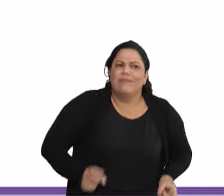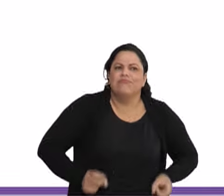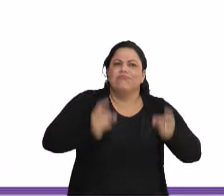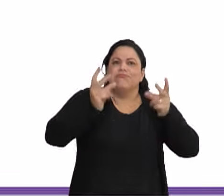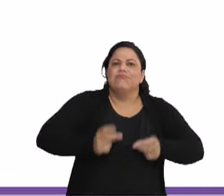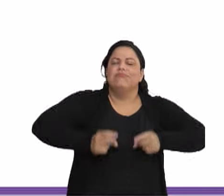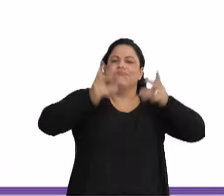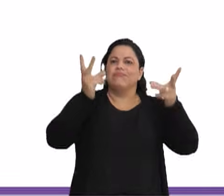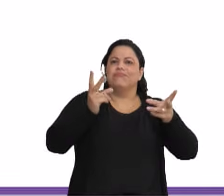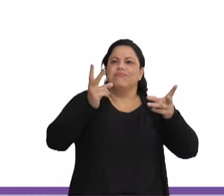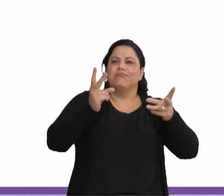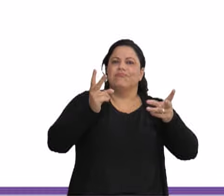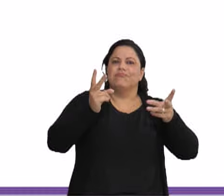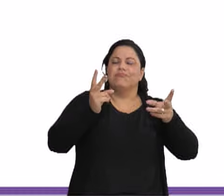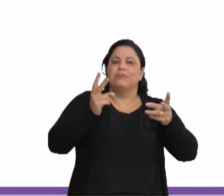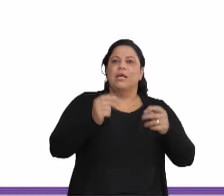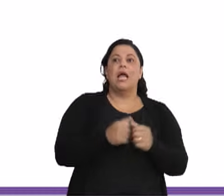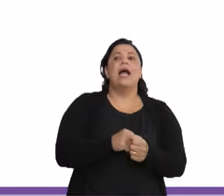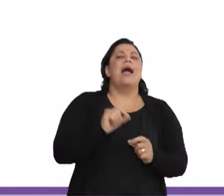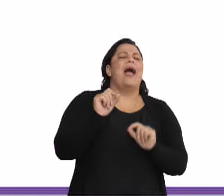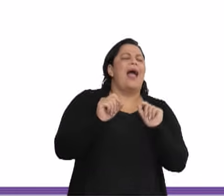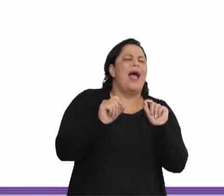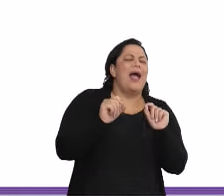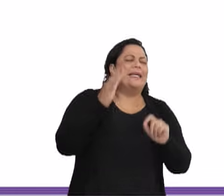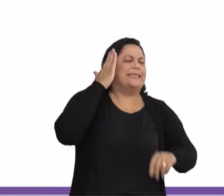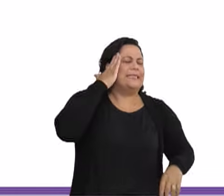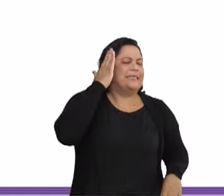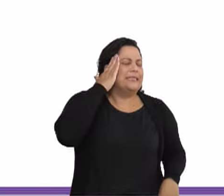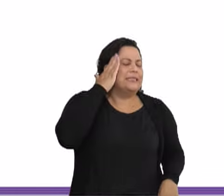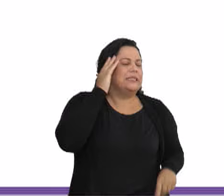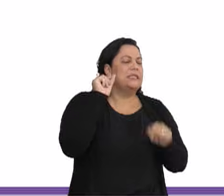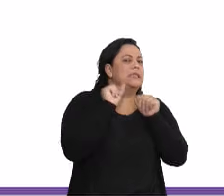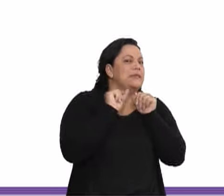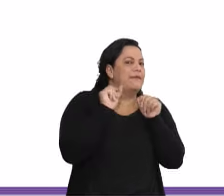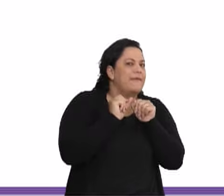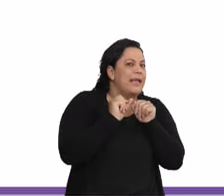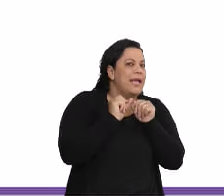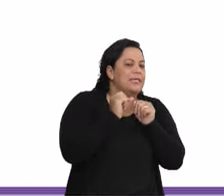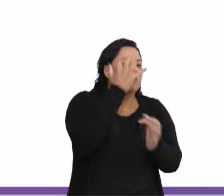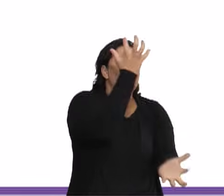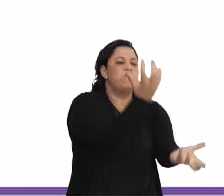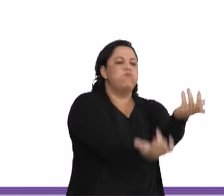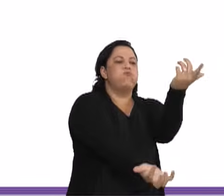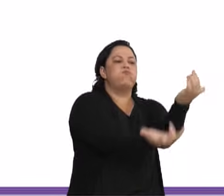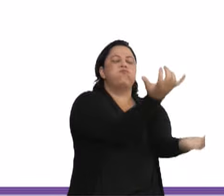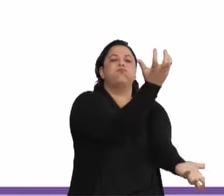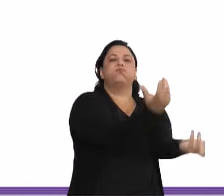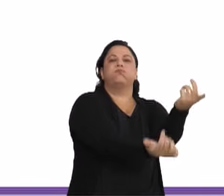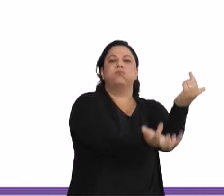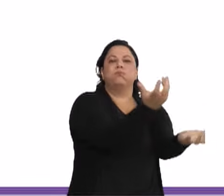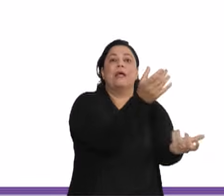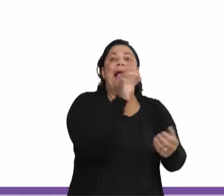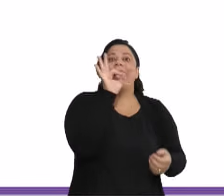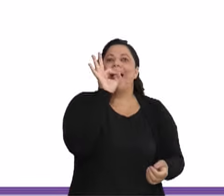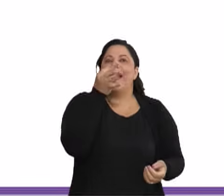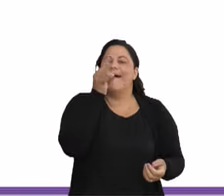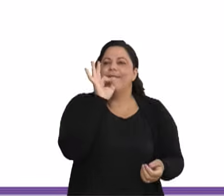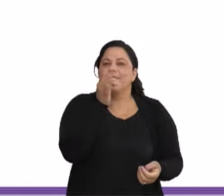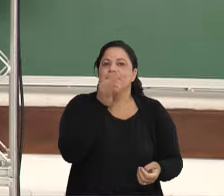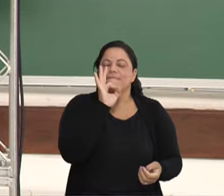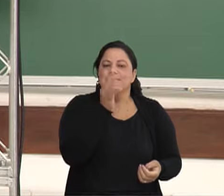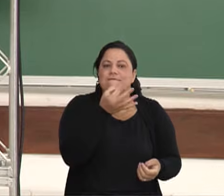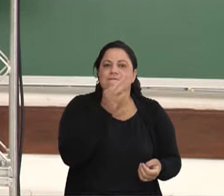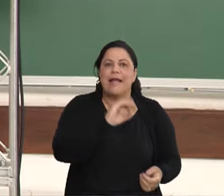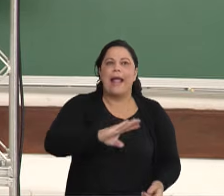Vargas mandou queimar milhões de sacas de café em 1931. Repara, ele quer tirar o poder